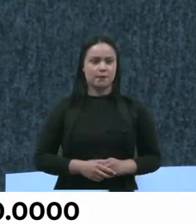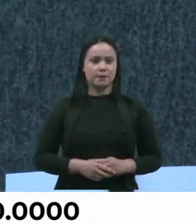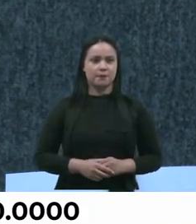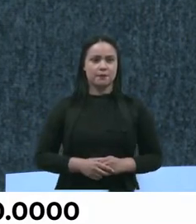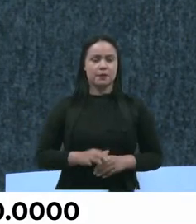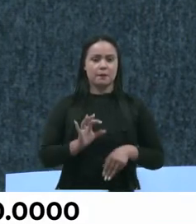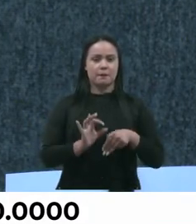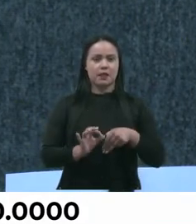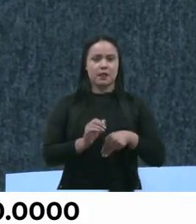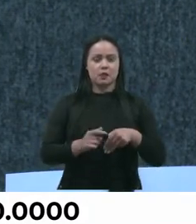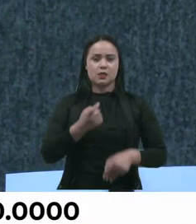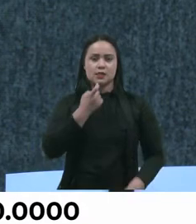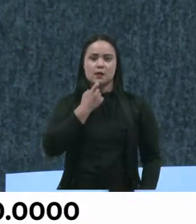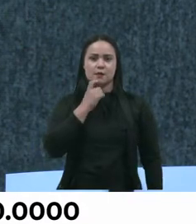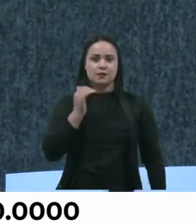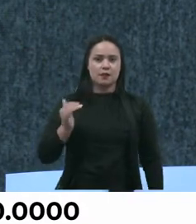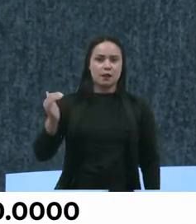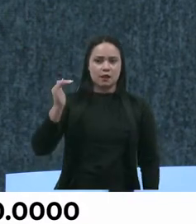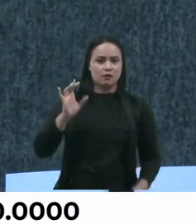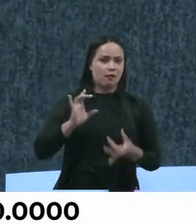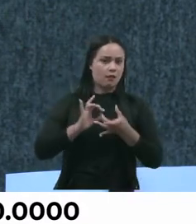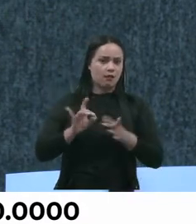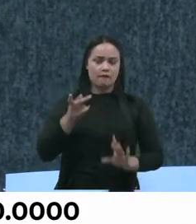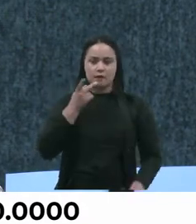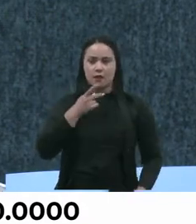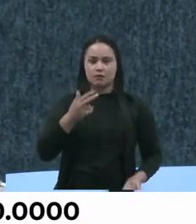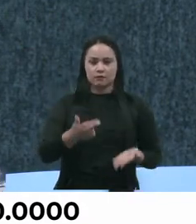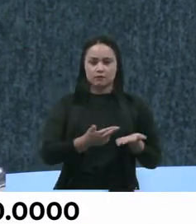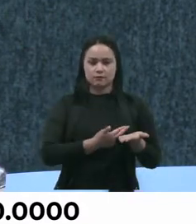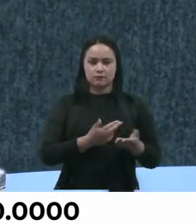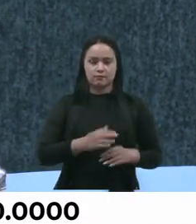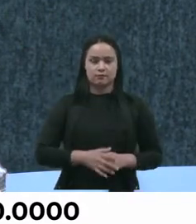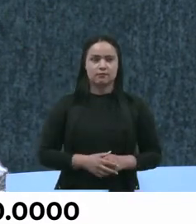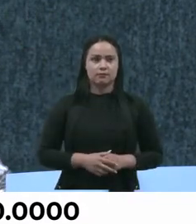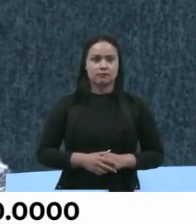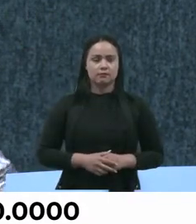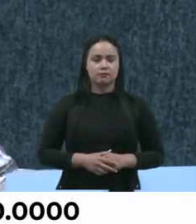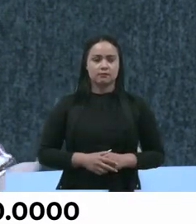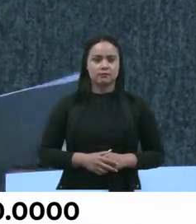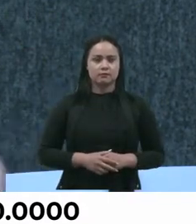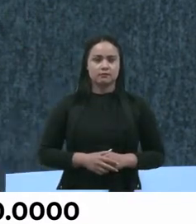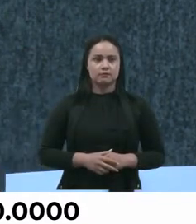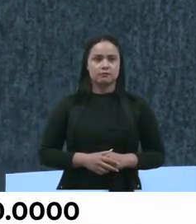Ministro Salomão, Vossa Excelência está com a palavra para o relatório.